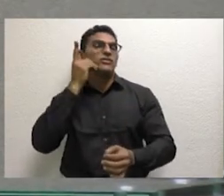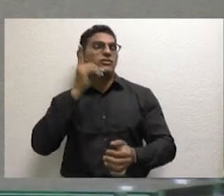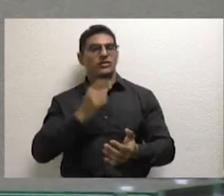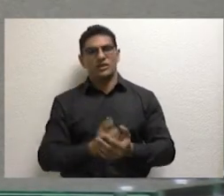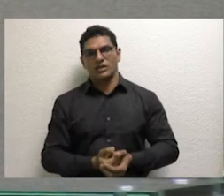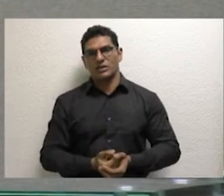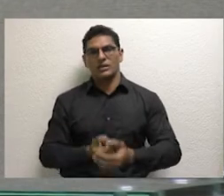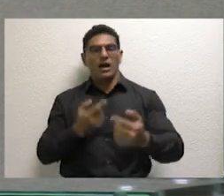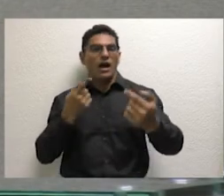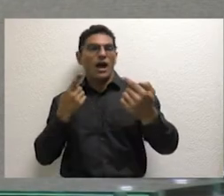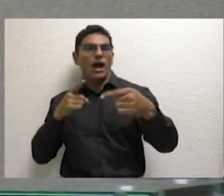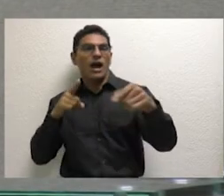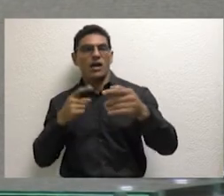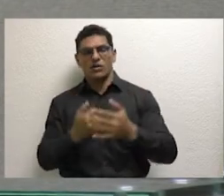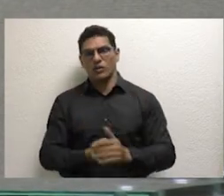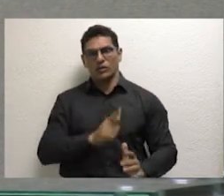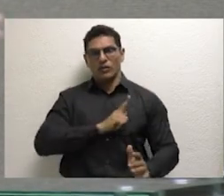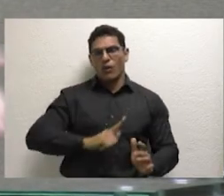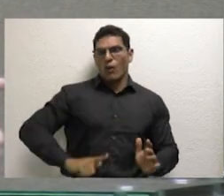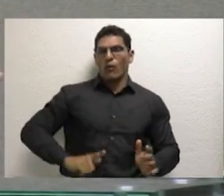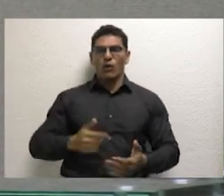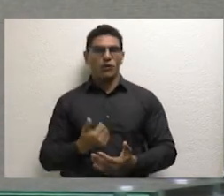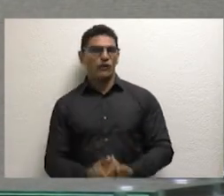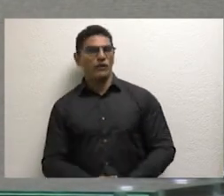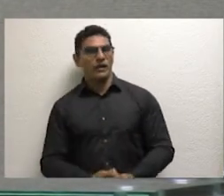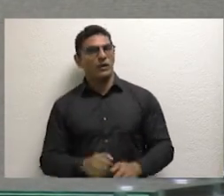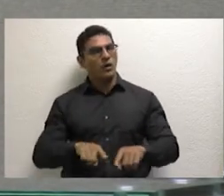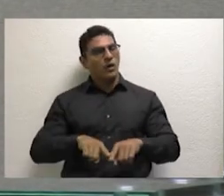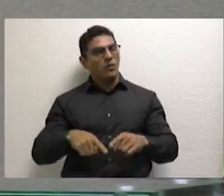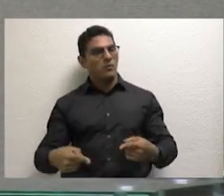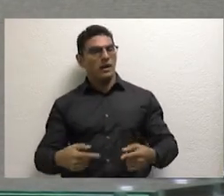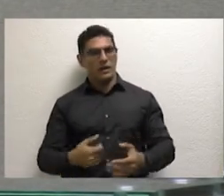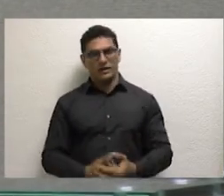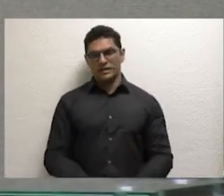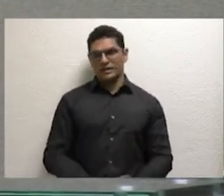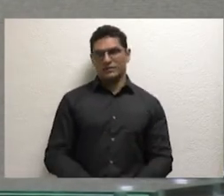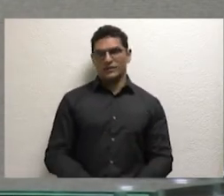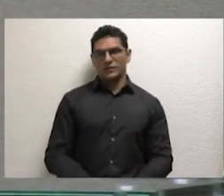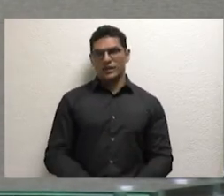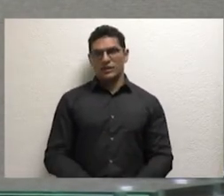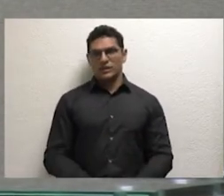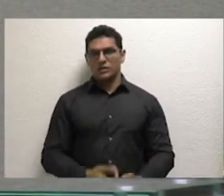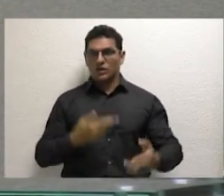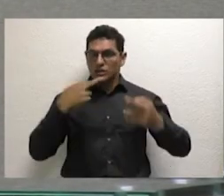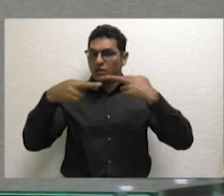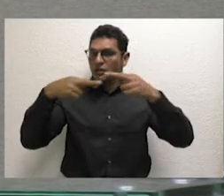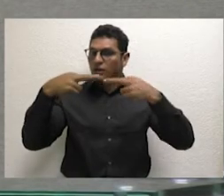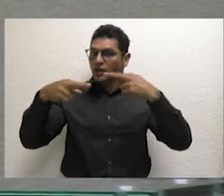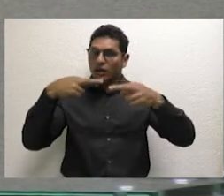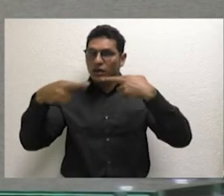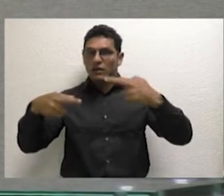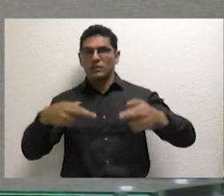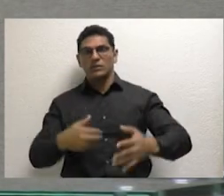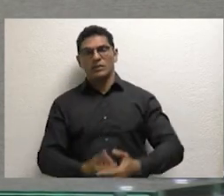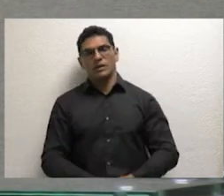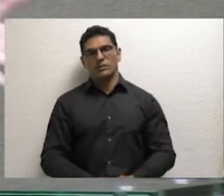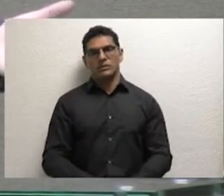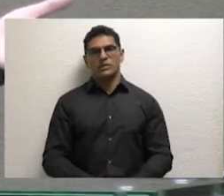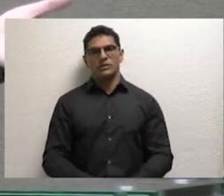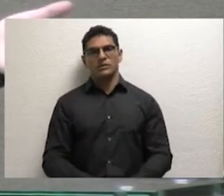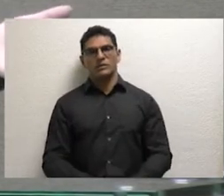oposição a atos de governo mas infelizmente se nós não denunciarmos as